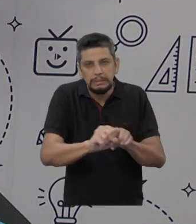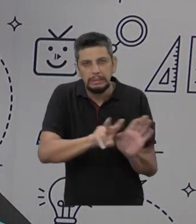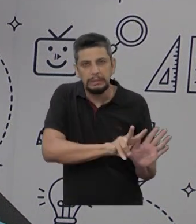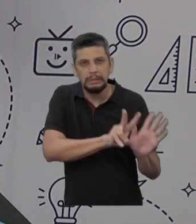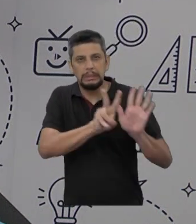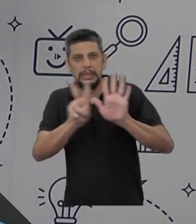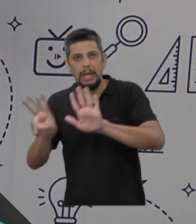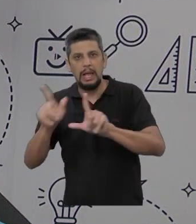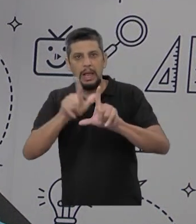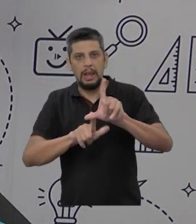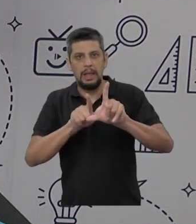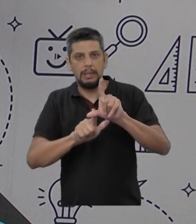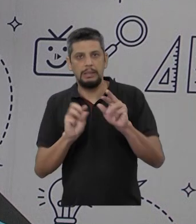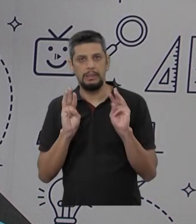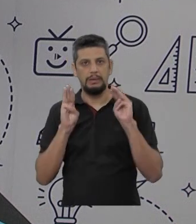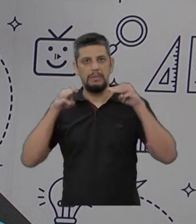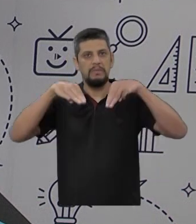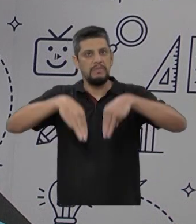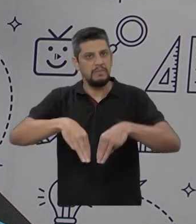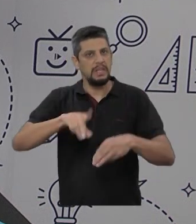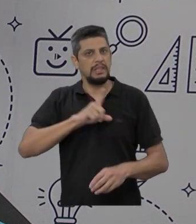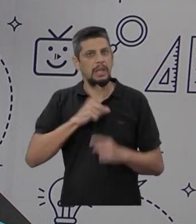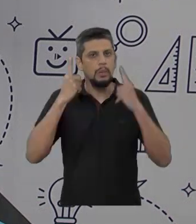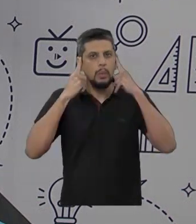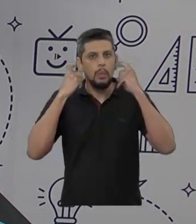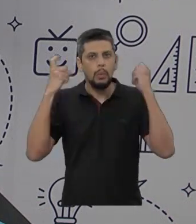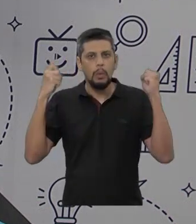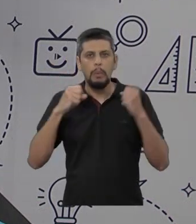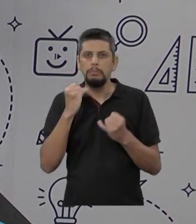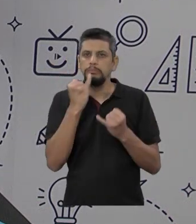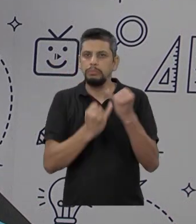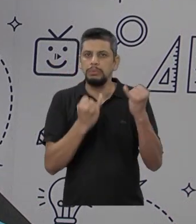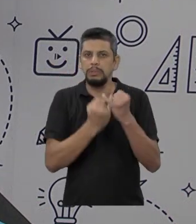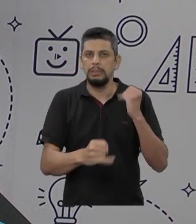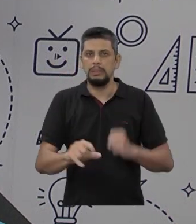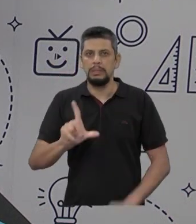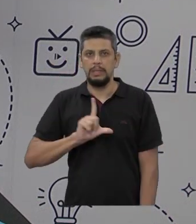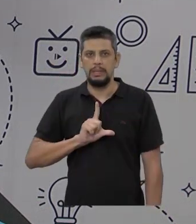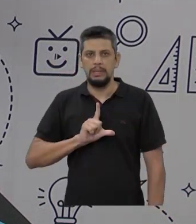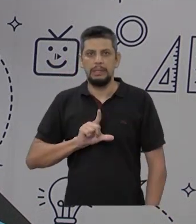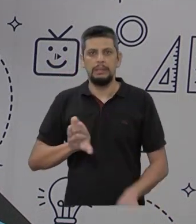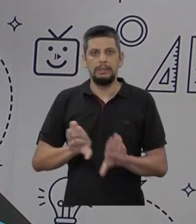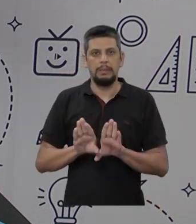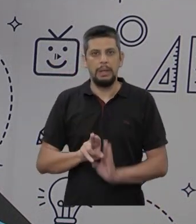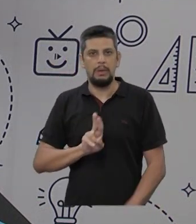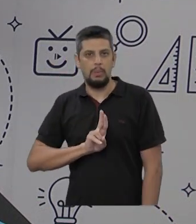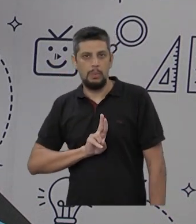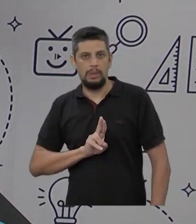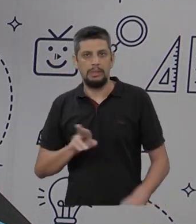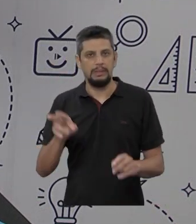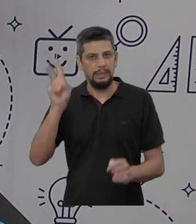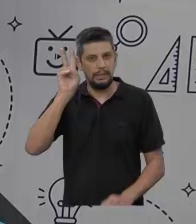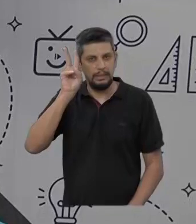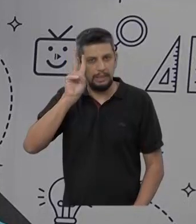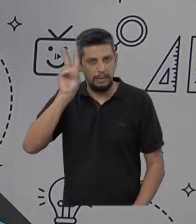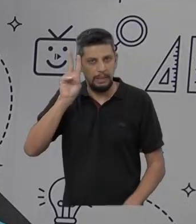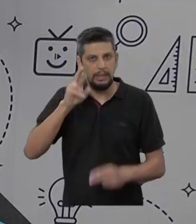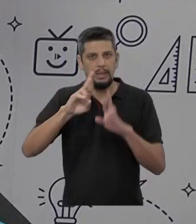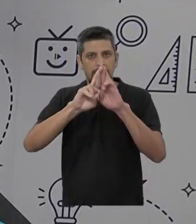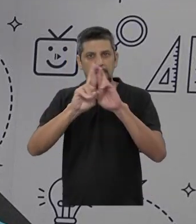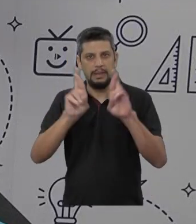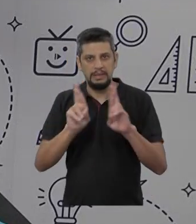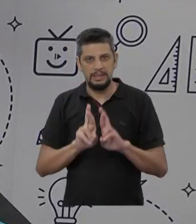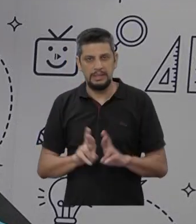a semana letra final, que tem um som muito parecido, que é o L e o U. Também foi trabalhado a